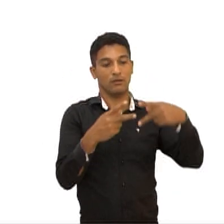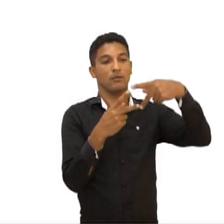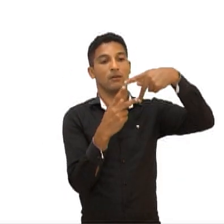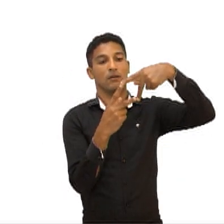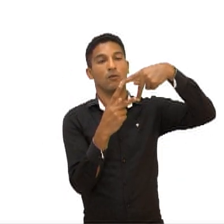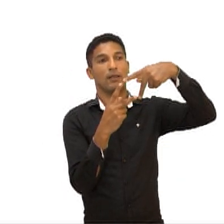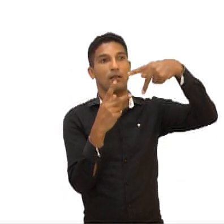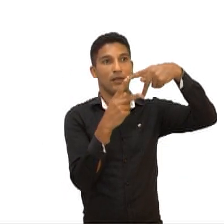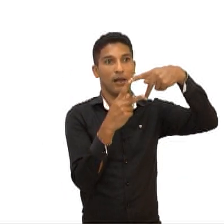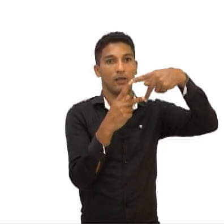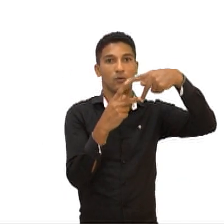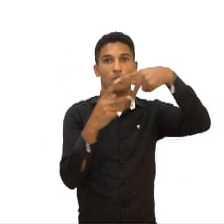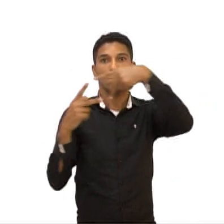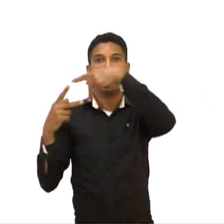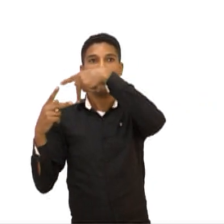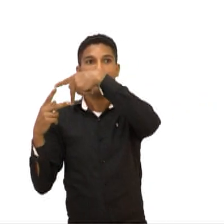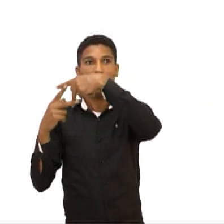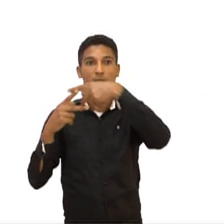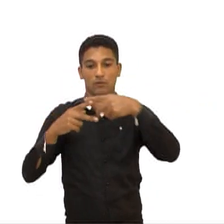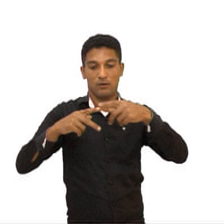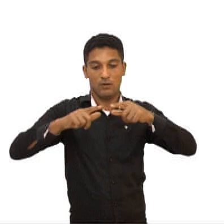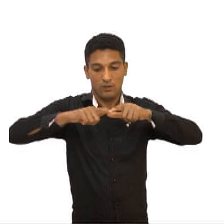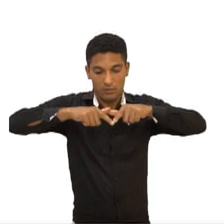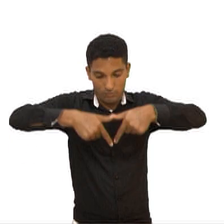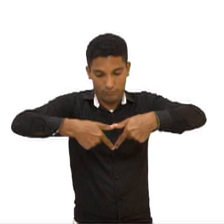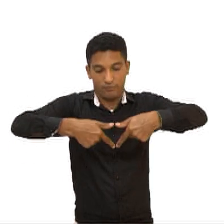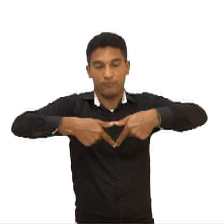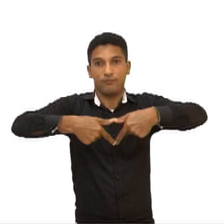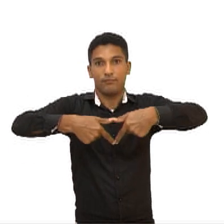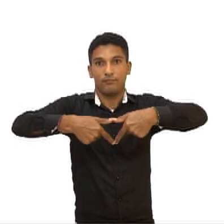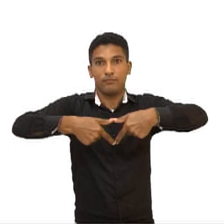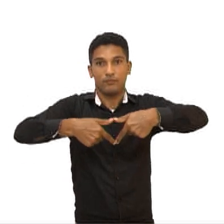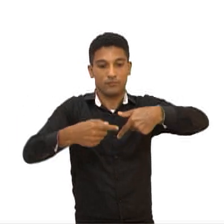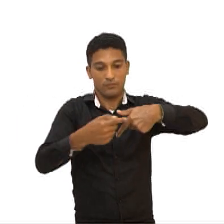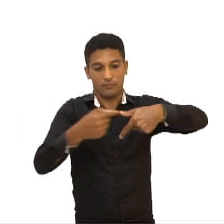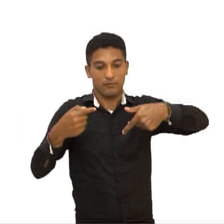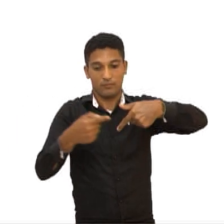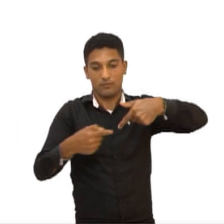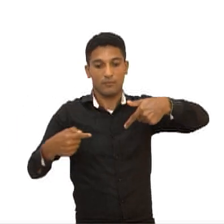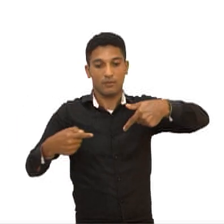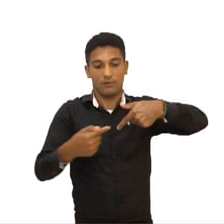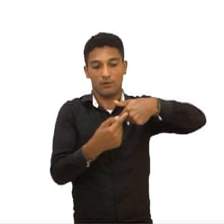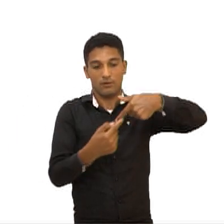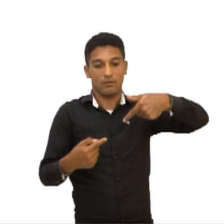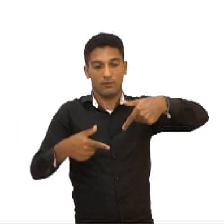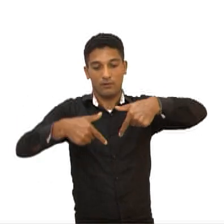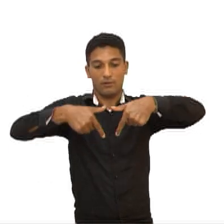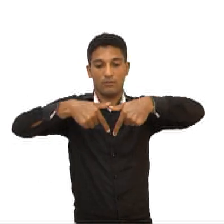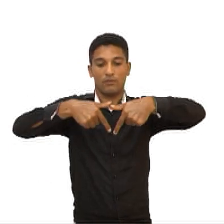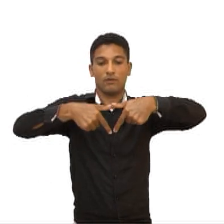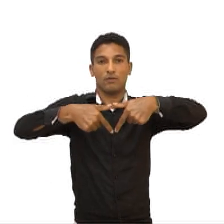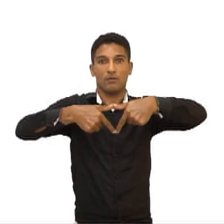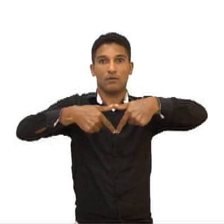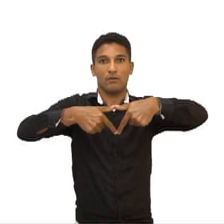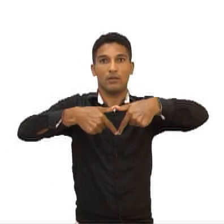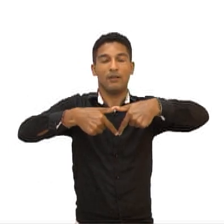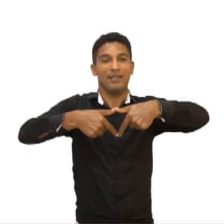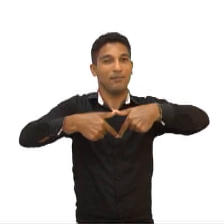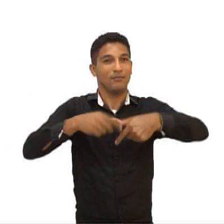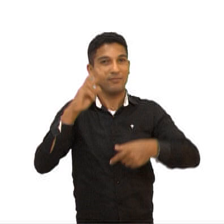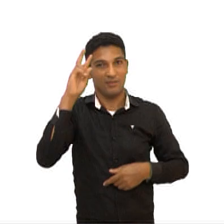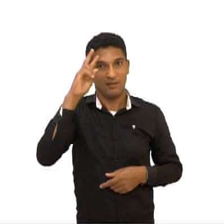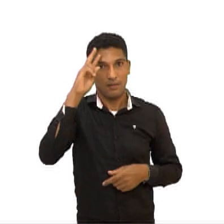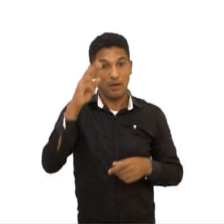equilátero. Triângulo equilátero, lados iguais, medidas iguais, ângulos iguais. Quadrado, para